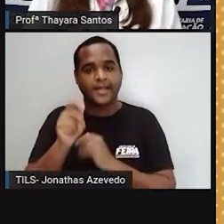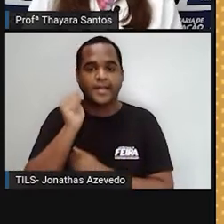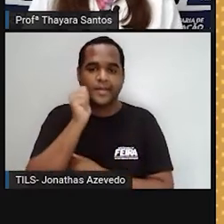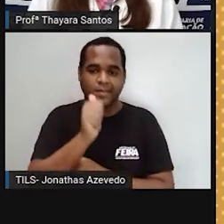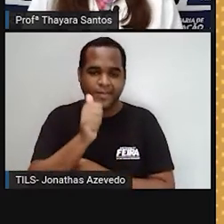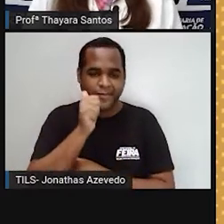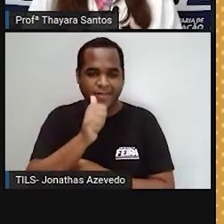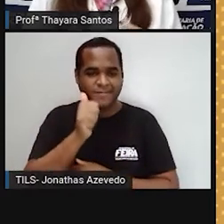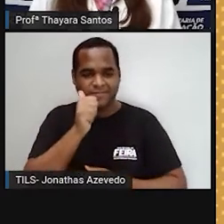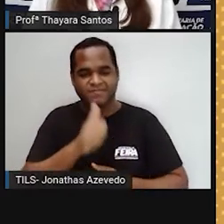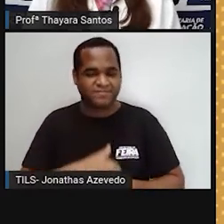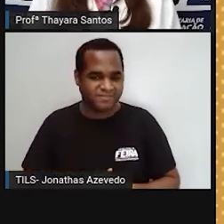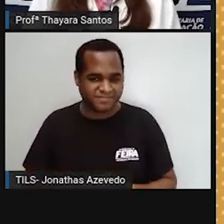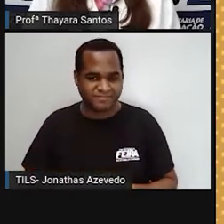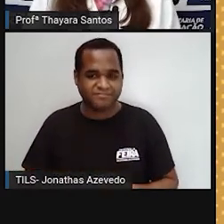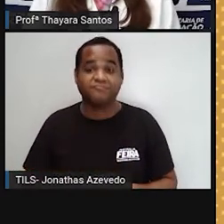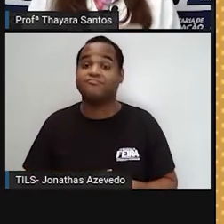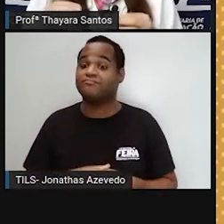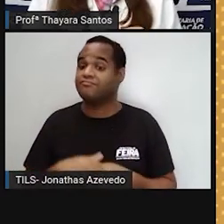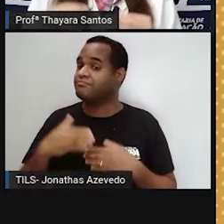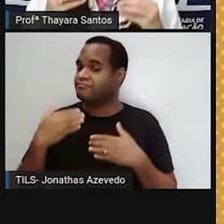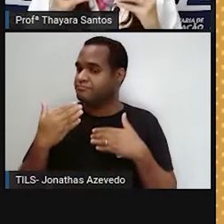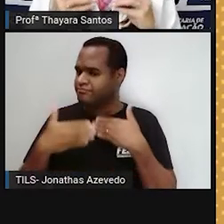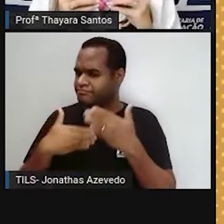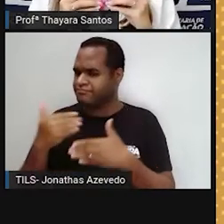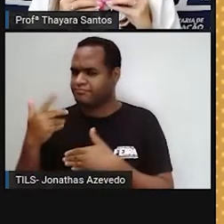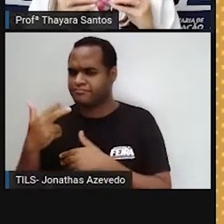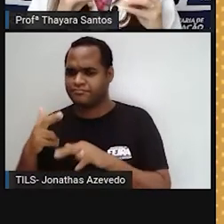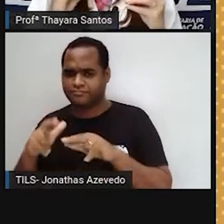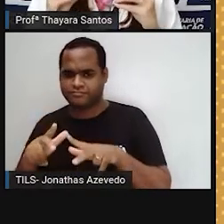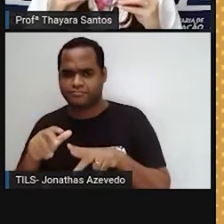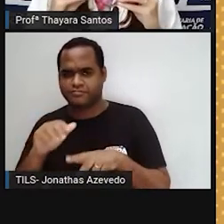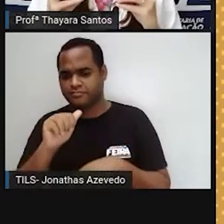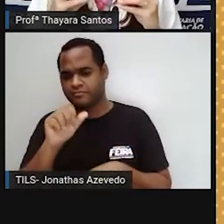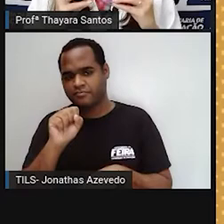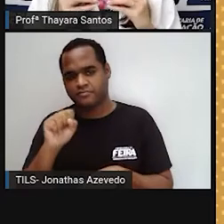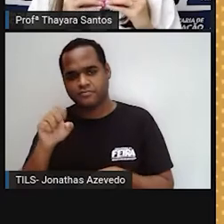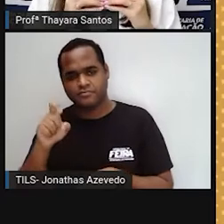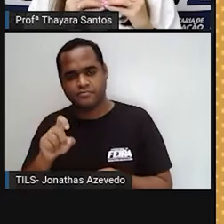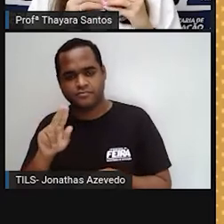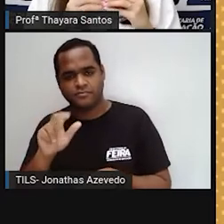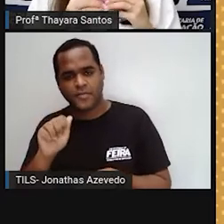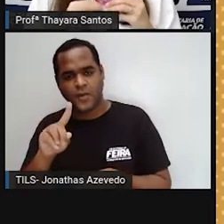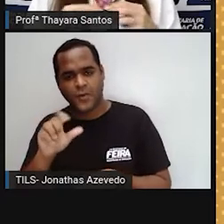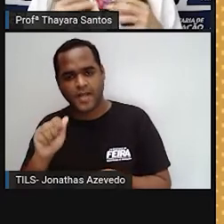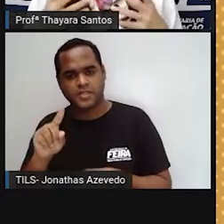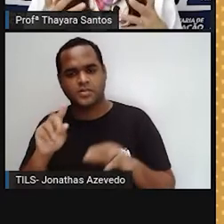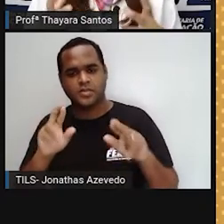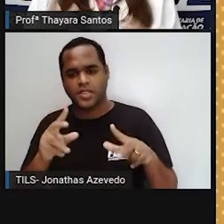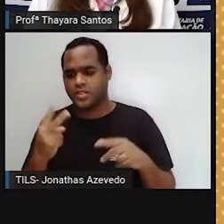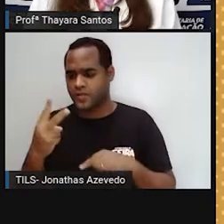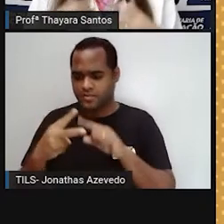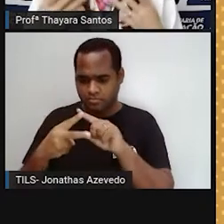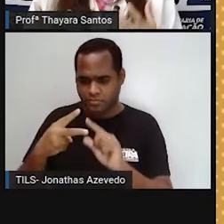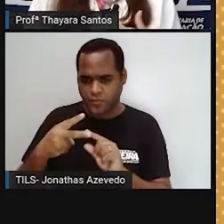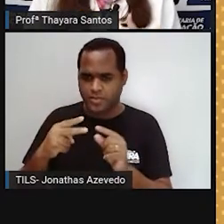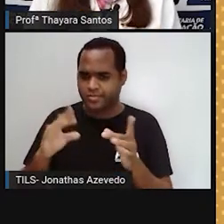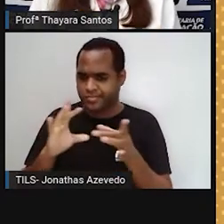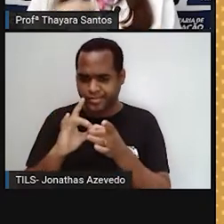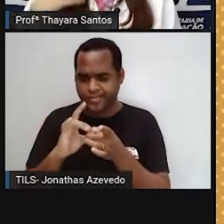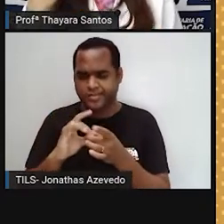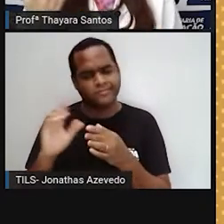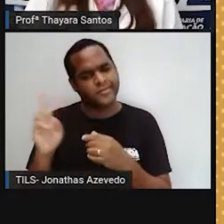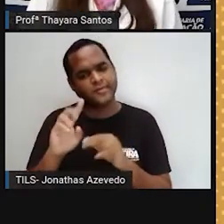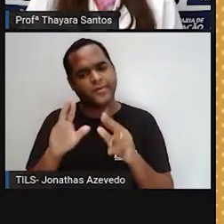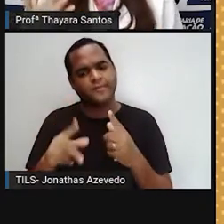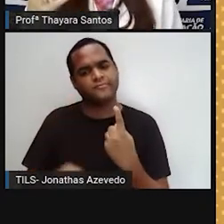gameta feminino. Então, na reprodução assexuada, a gente não tem a participação dessas duas células. É simplesmente um